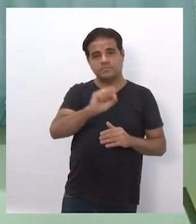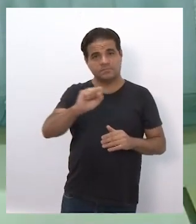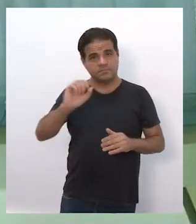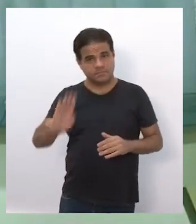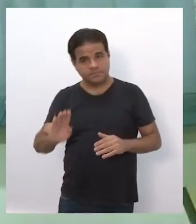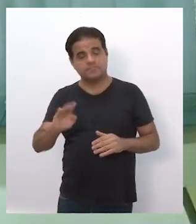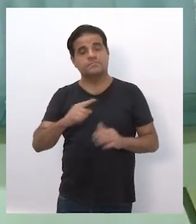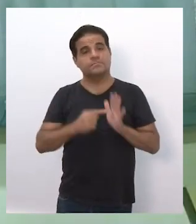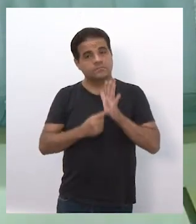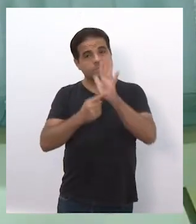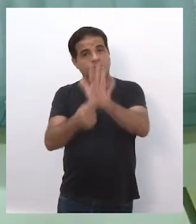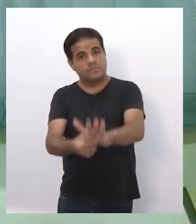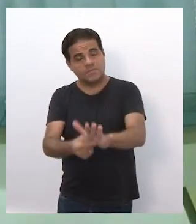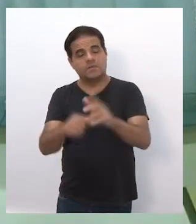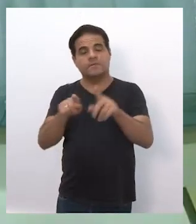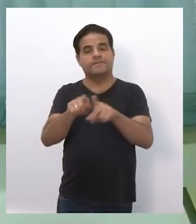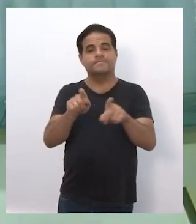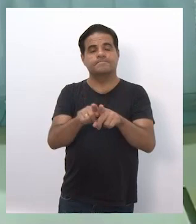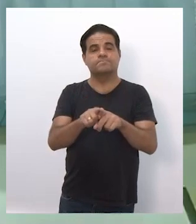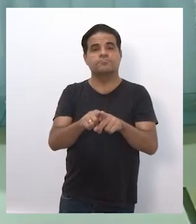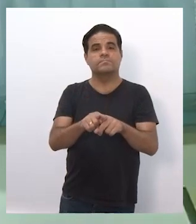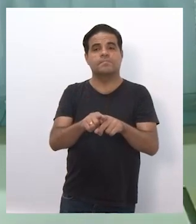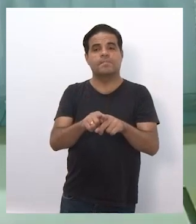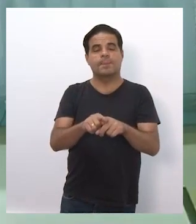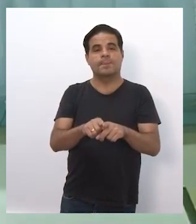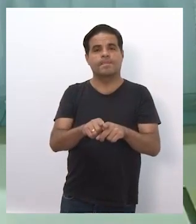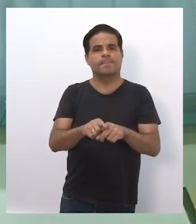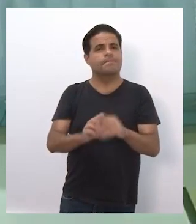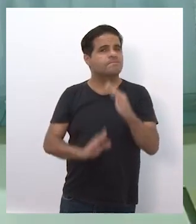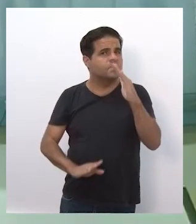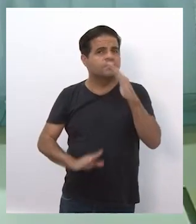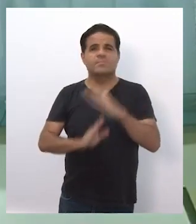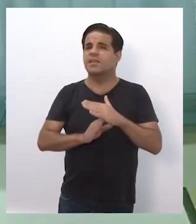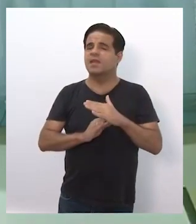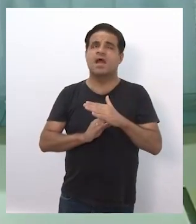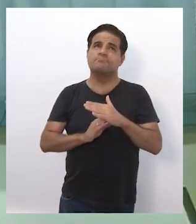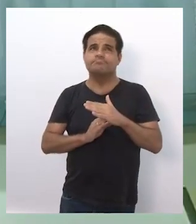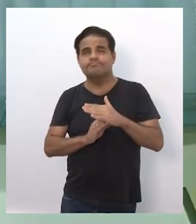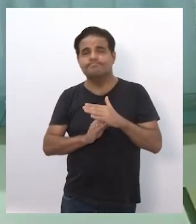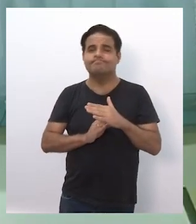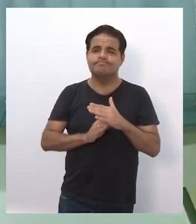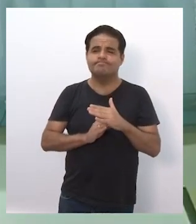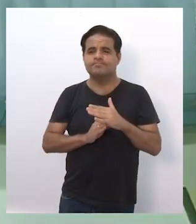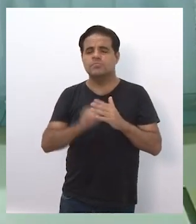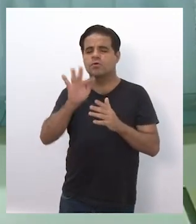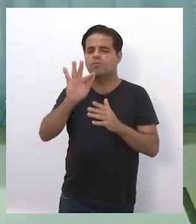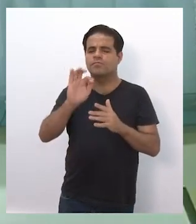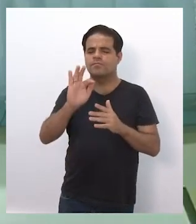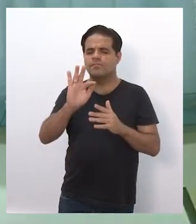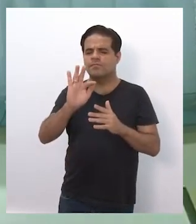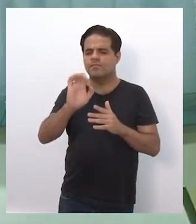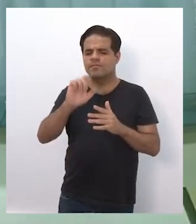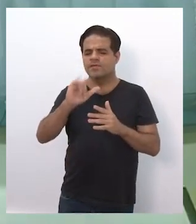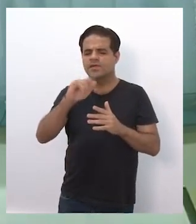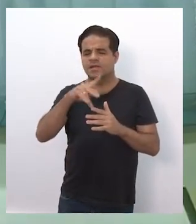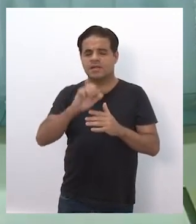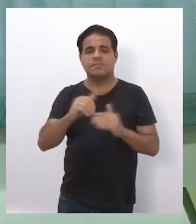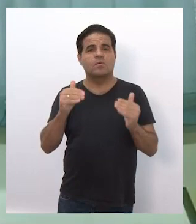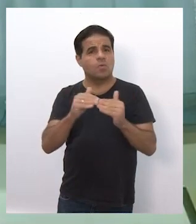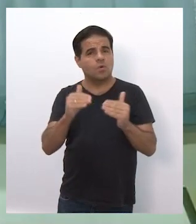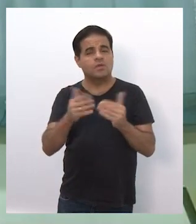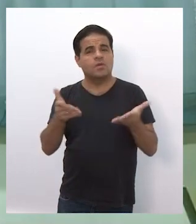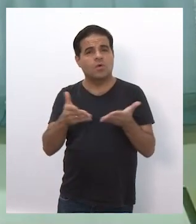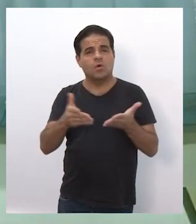nós indicamos, e no caso, no mínimo, acho que o Felipe vai concordar comigo, tendo